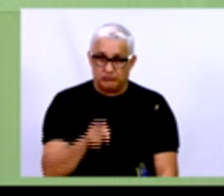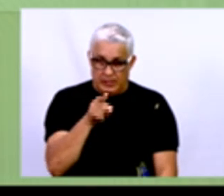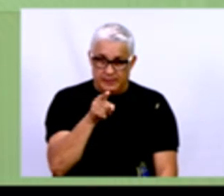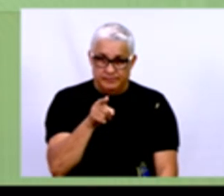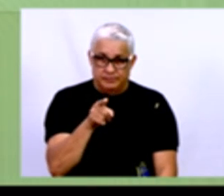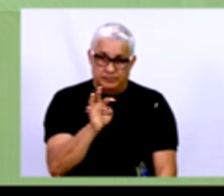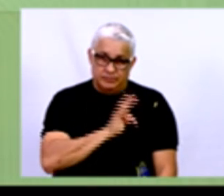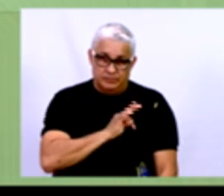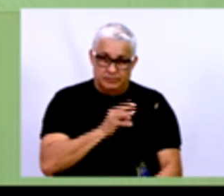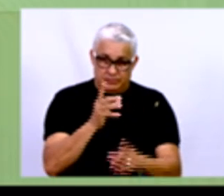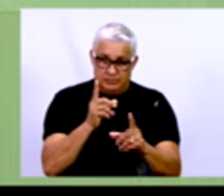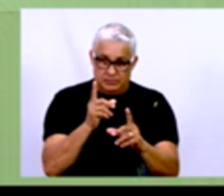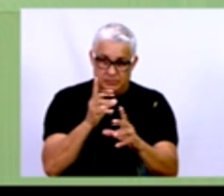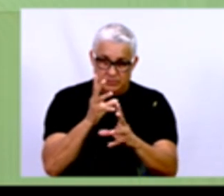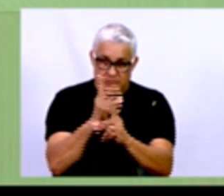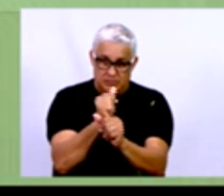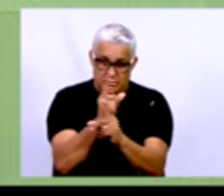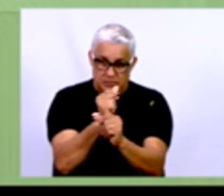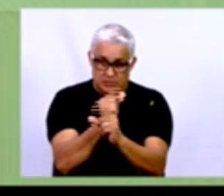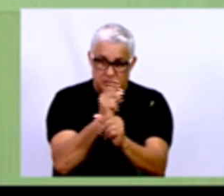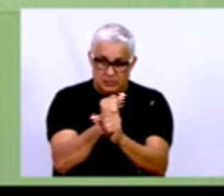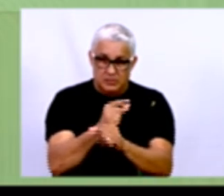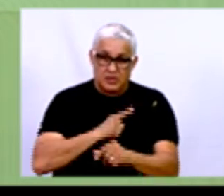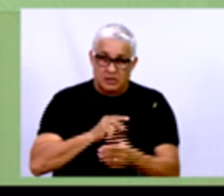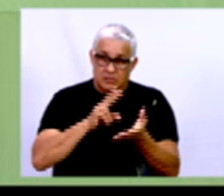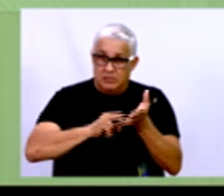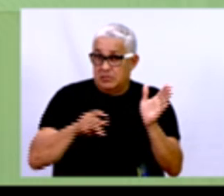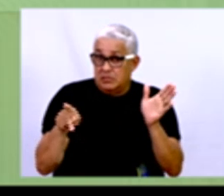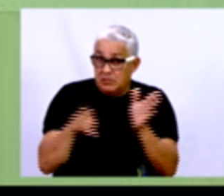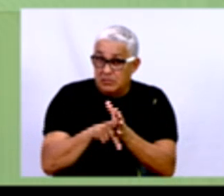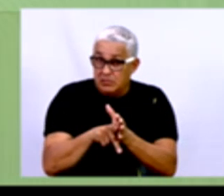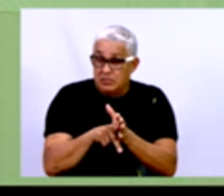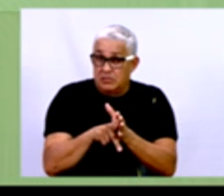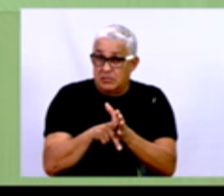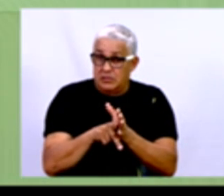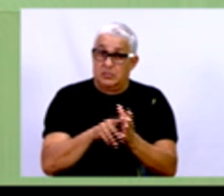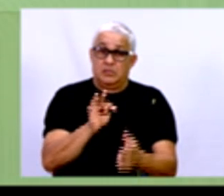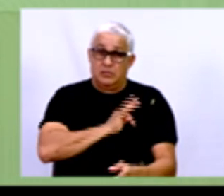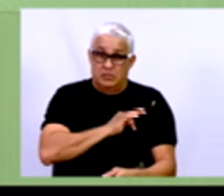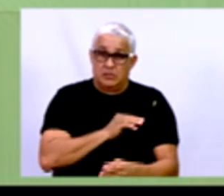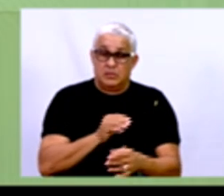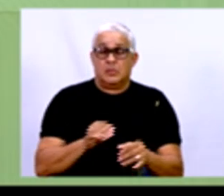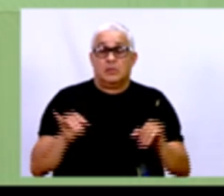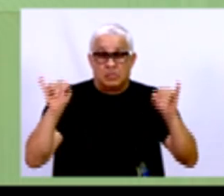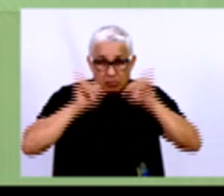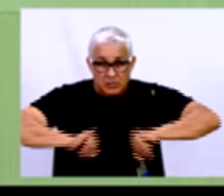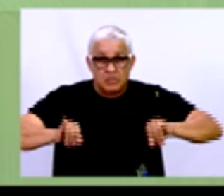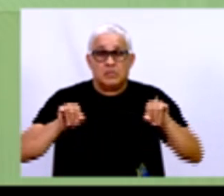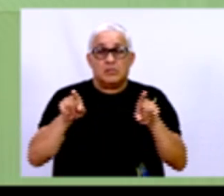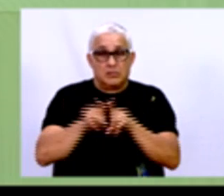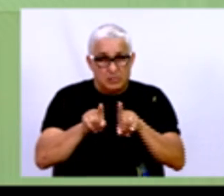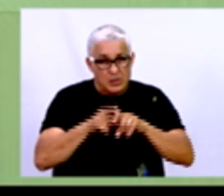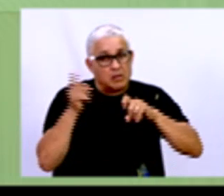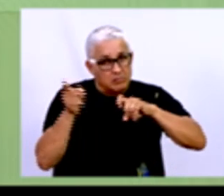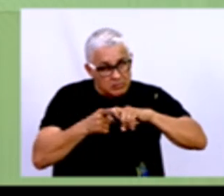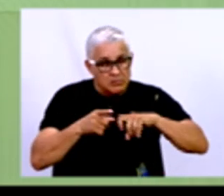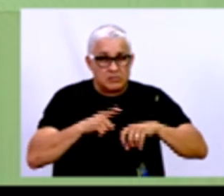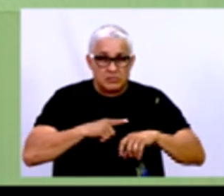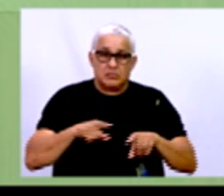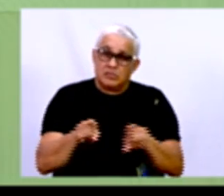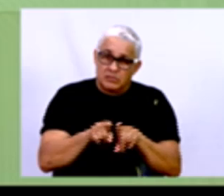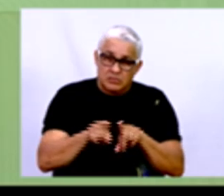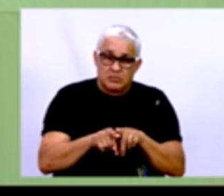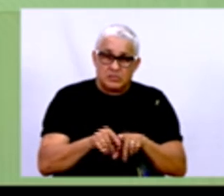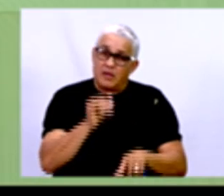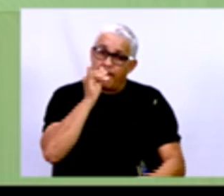técnico em finanças, vai ter o vocabulário específico, o técnico em informática vai ter, o médico tem, e aqui nós